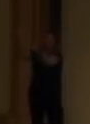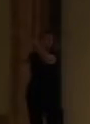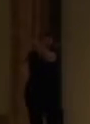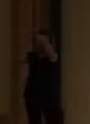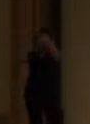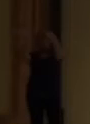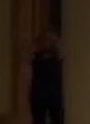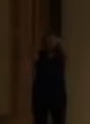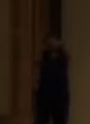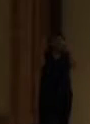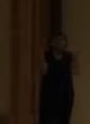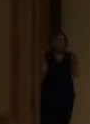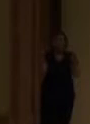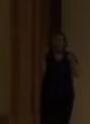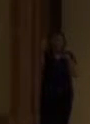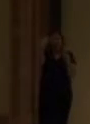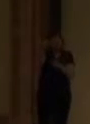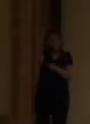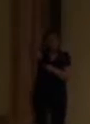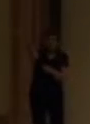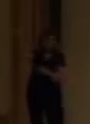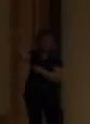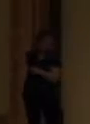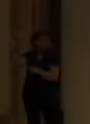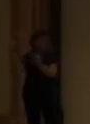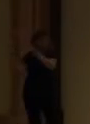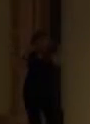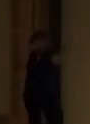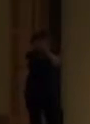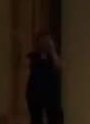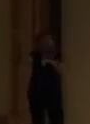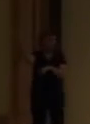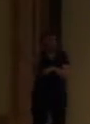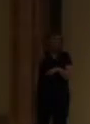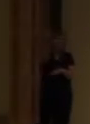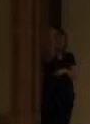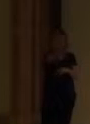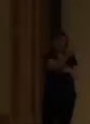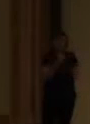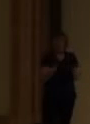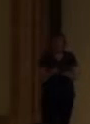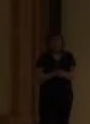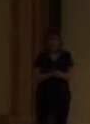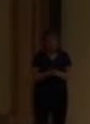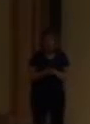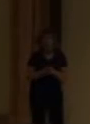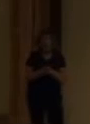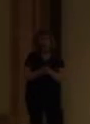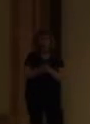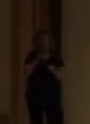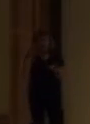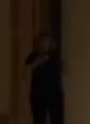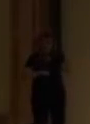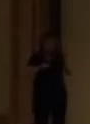mandar-nos parar para que as pessoas passem, com um bem tão, tão básico como é a água. Mas